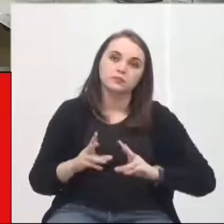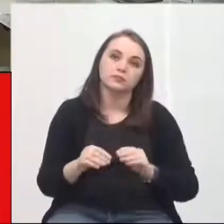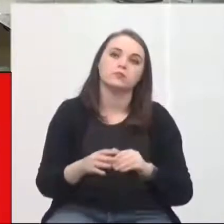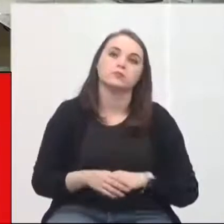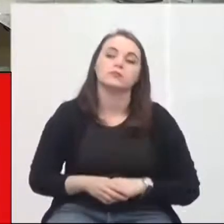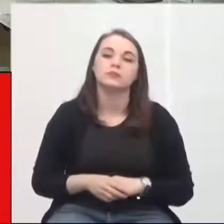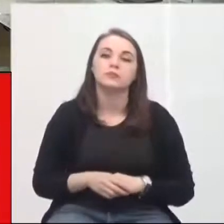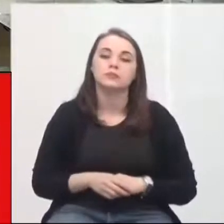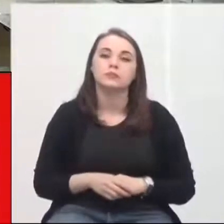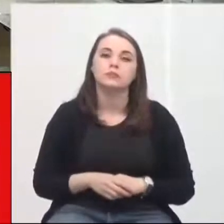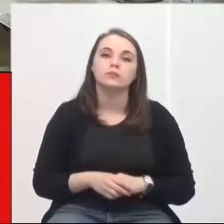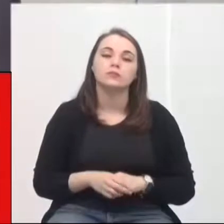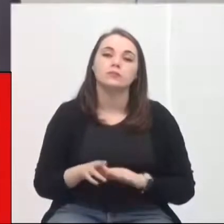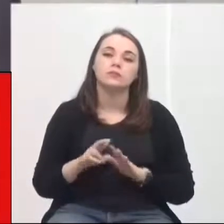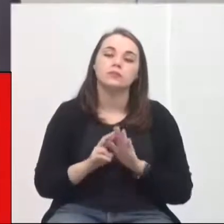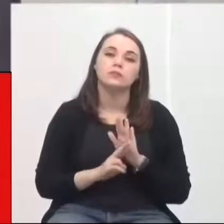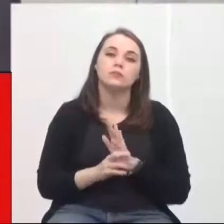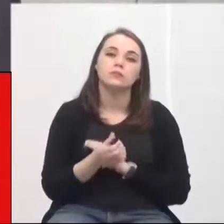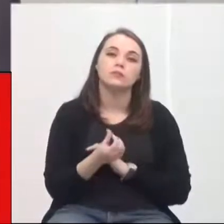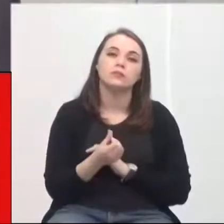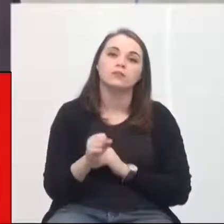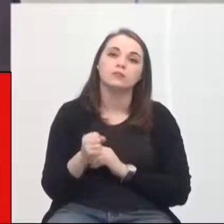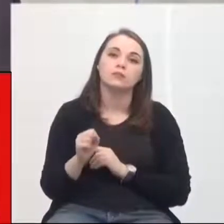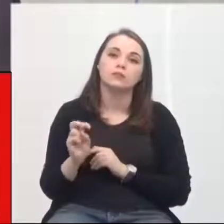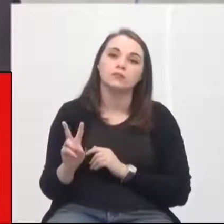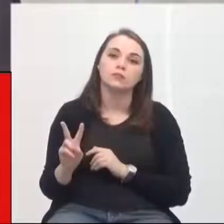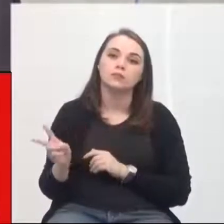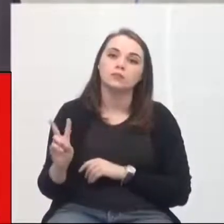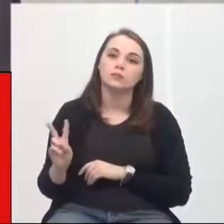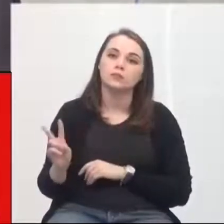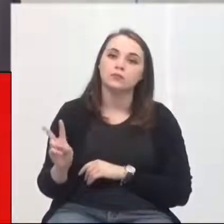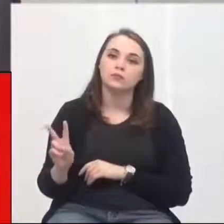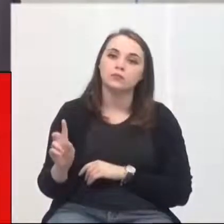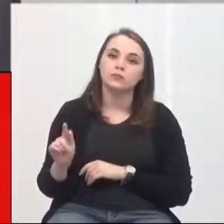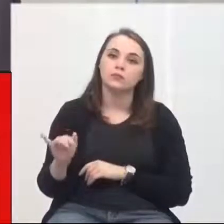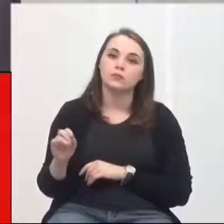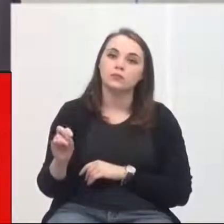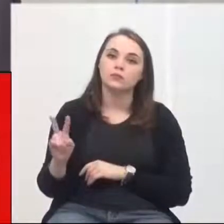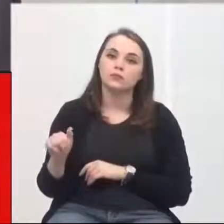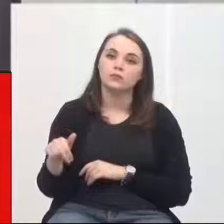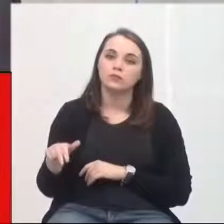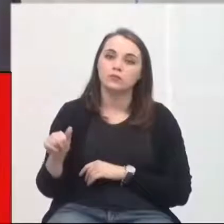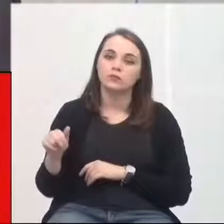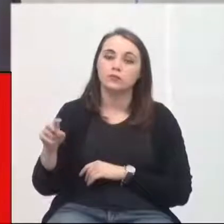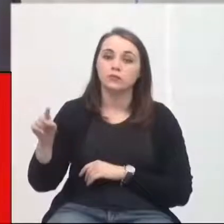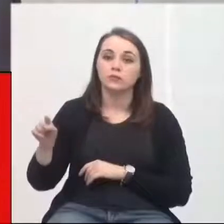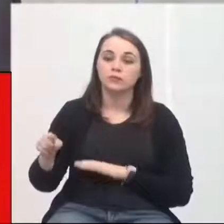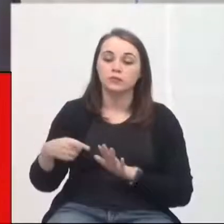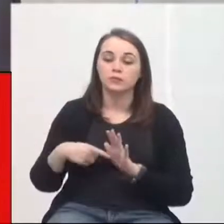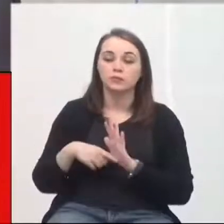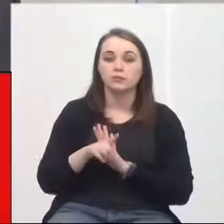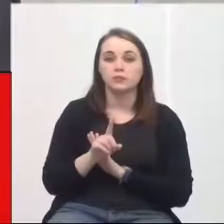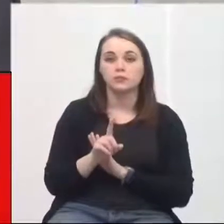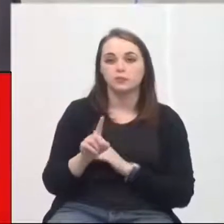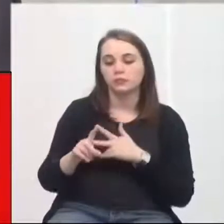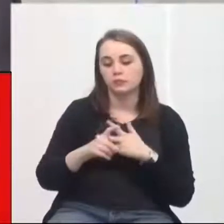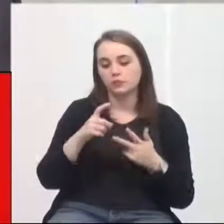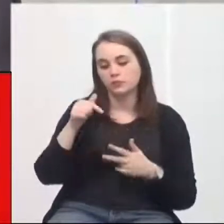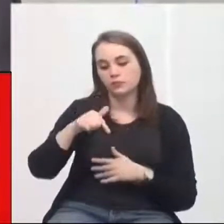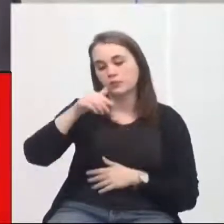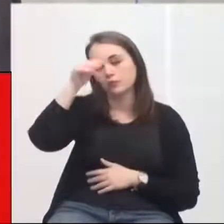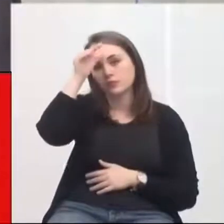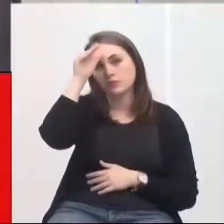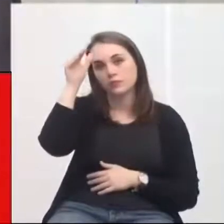por unanimidade. Requerimento 682-2021, autora vereadora Giovana Benedetti Zanetti, envio de expediente ao chefe do